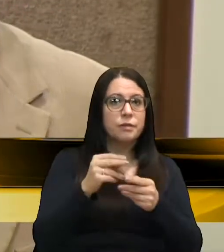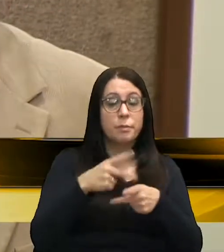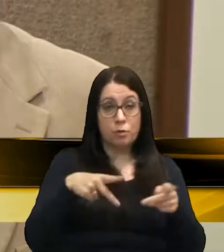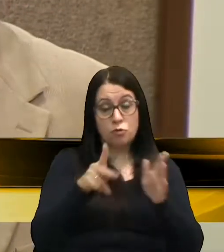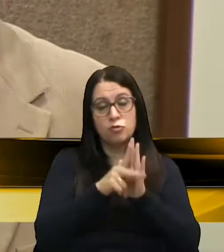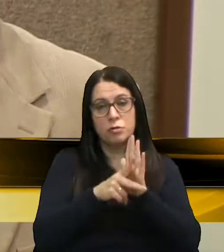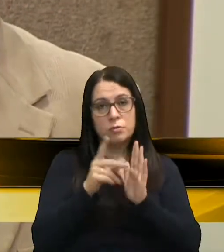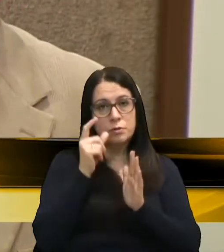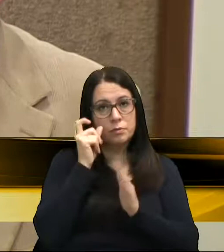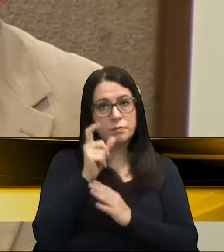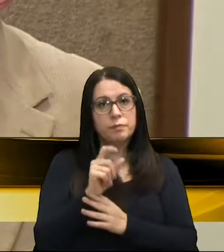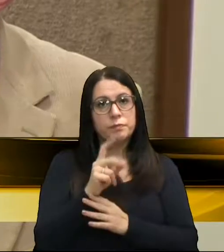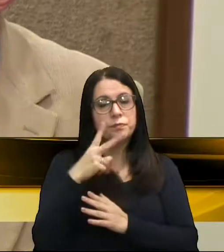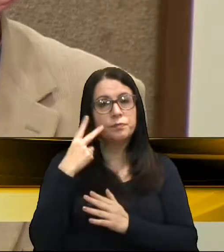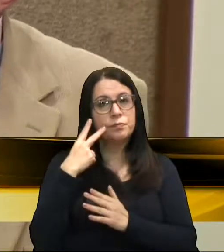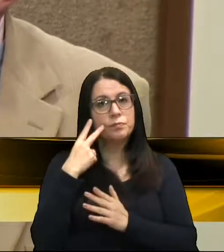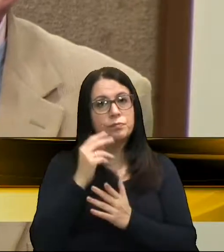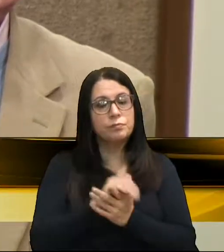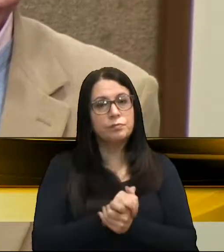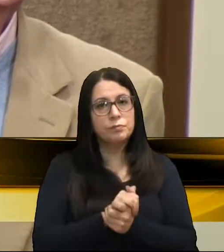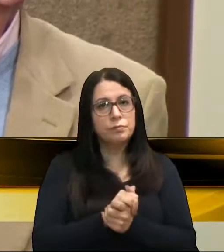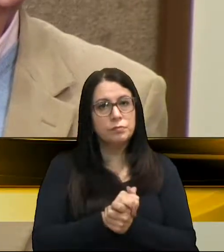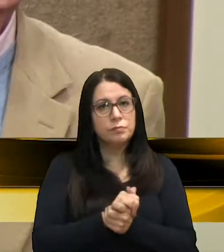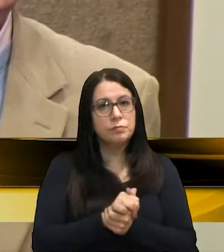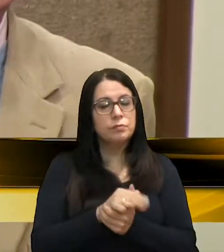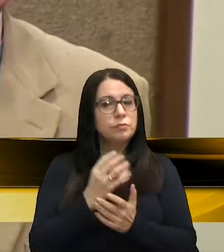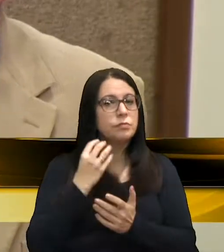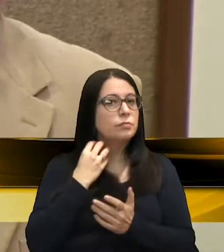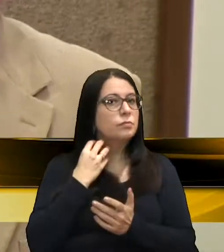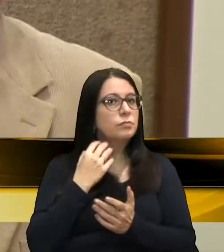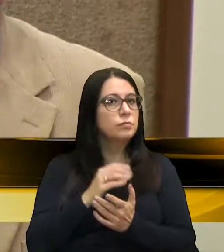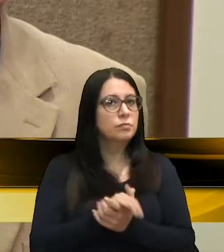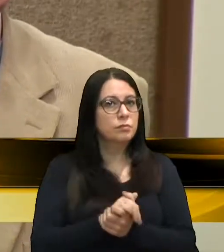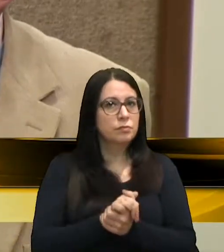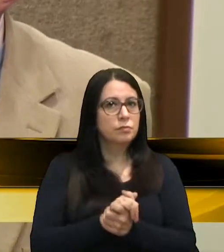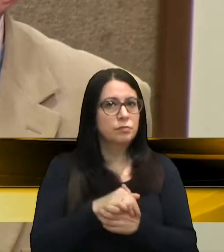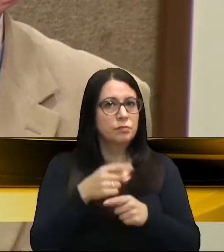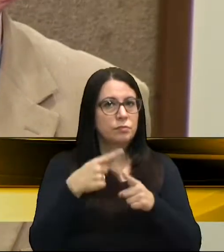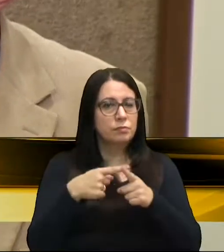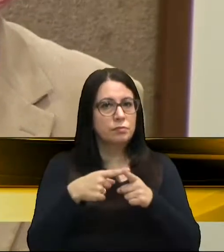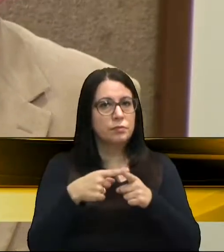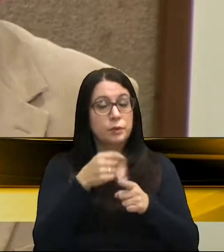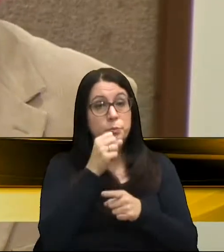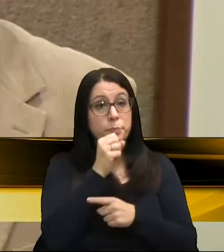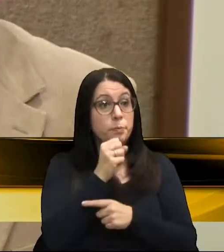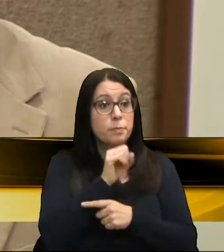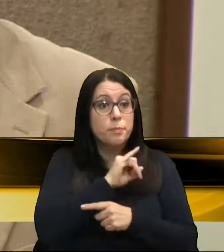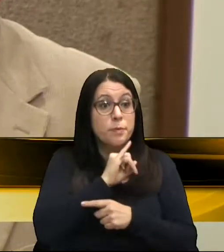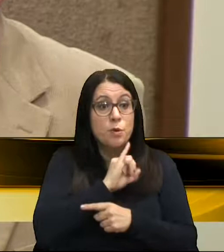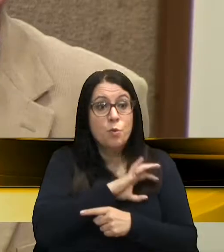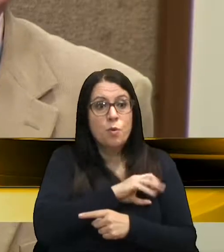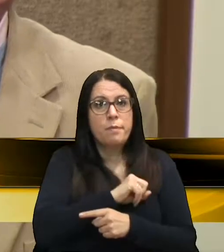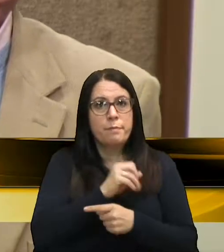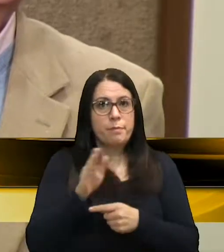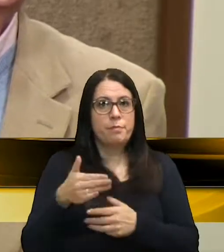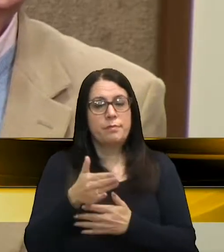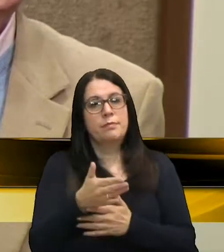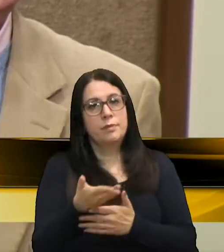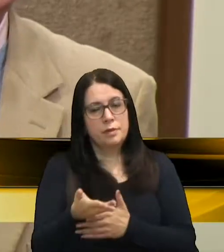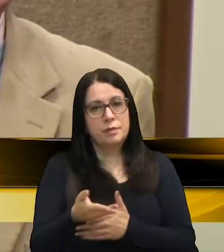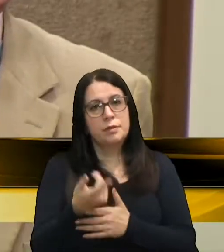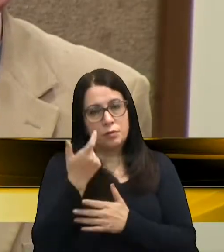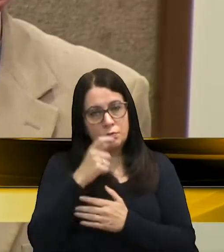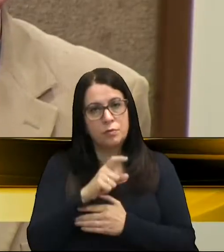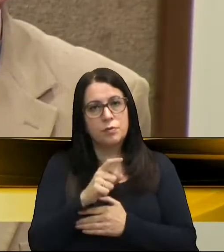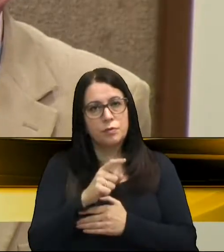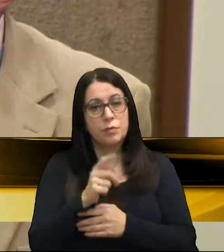interessante, vereador Daneluz, porque eu sou um apaixonado por peixe, né? Então, eu acho que